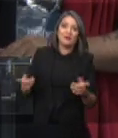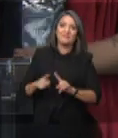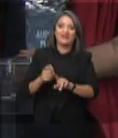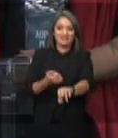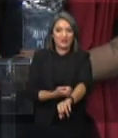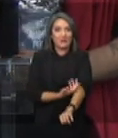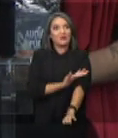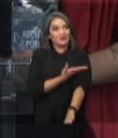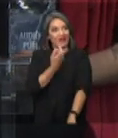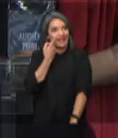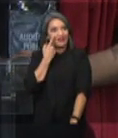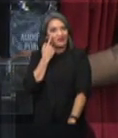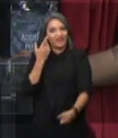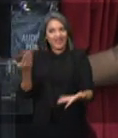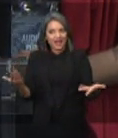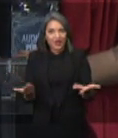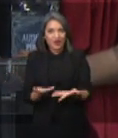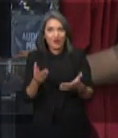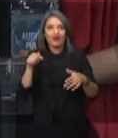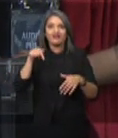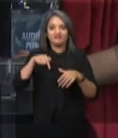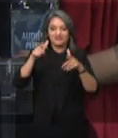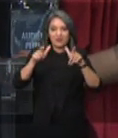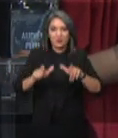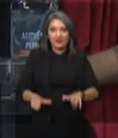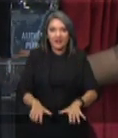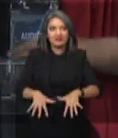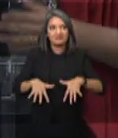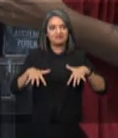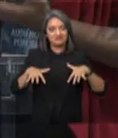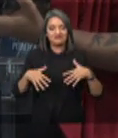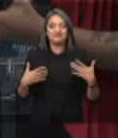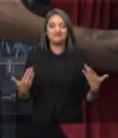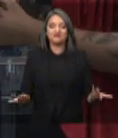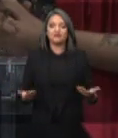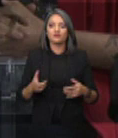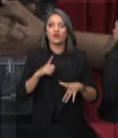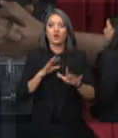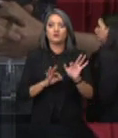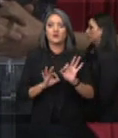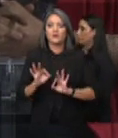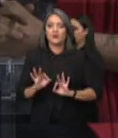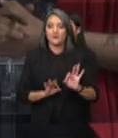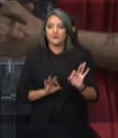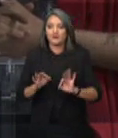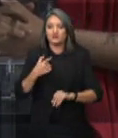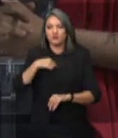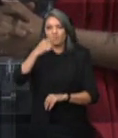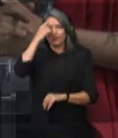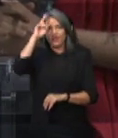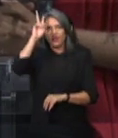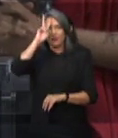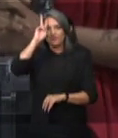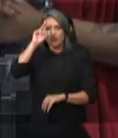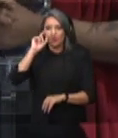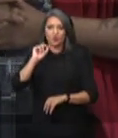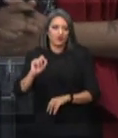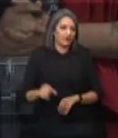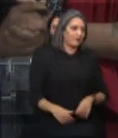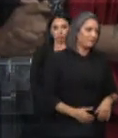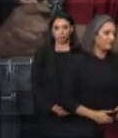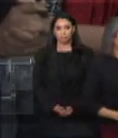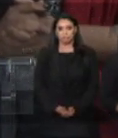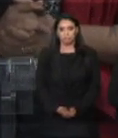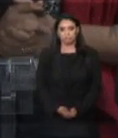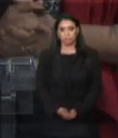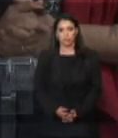colegas nesse nesse espaço ao preparar essa fala eu fiquei me lembrando de uma fala que eu vi da